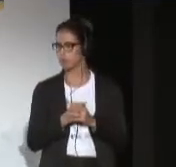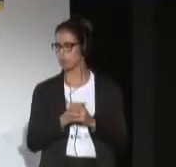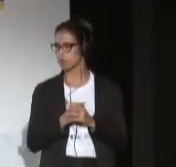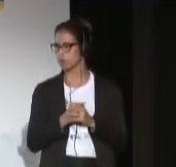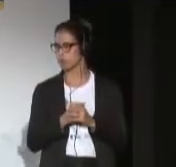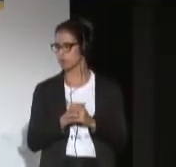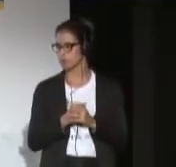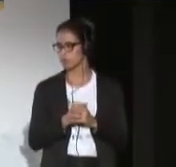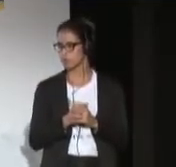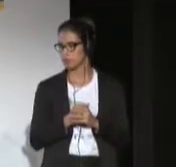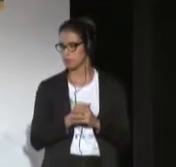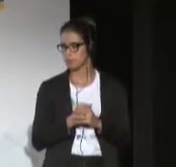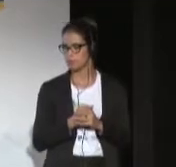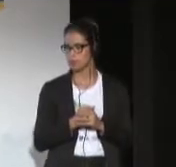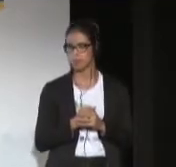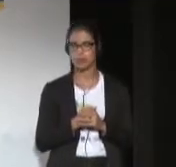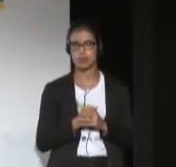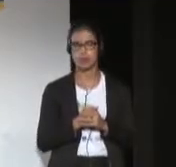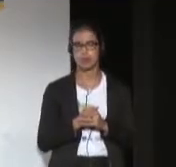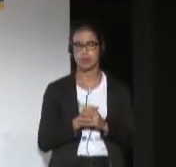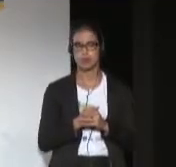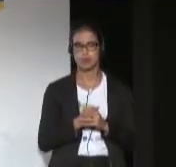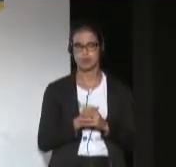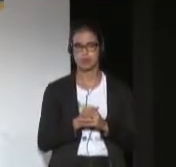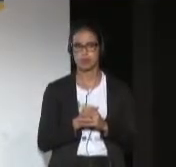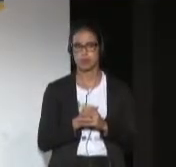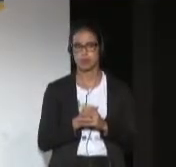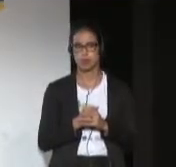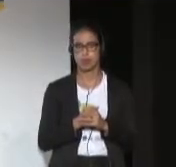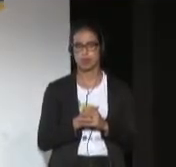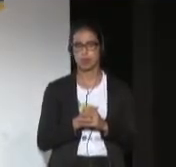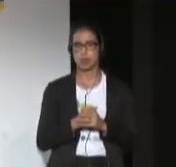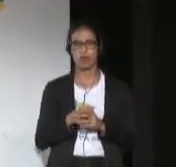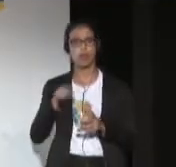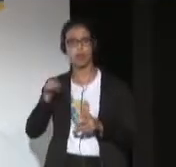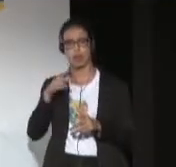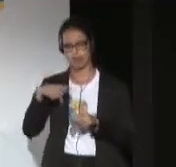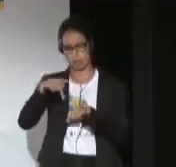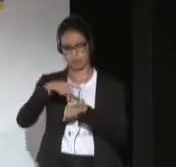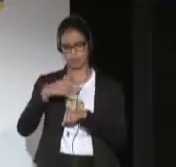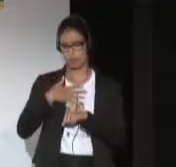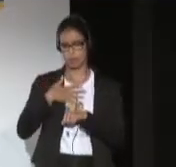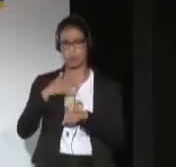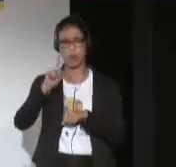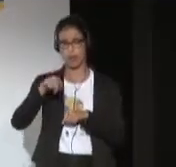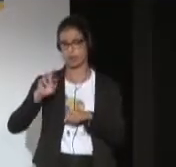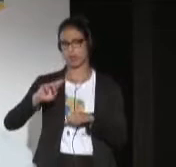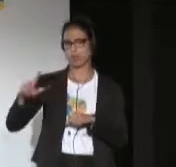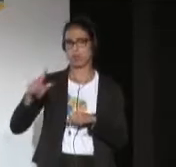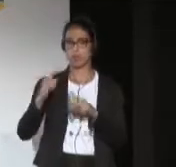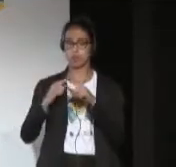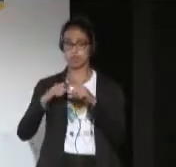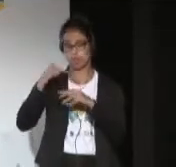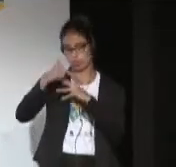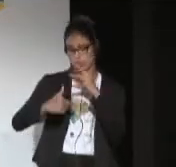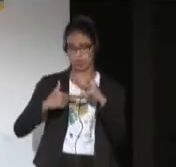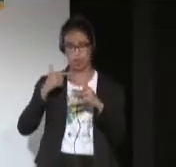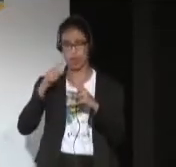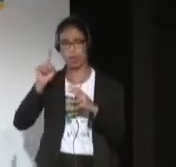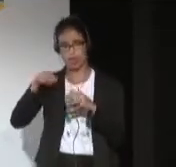Pois bem, a situação de Singapura é um tanto quanto única. Porque, geograficamente, nós somos um